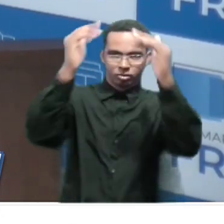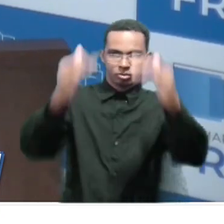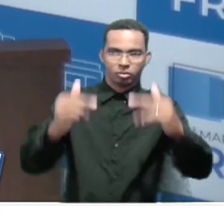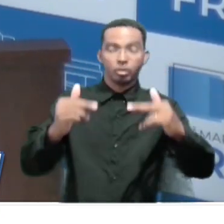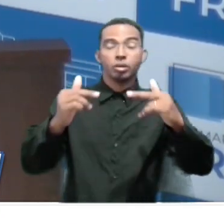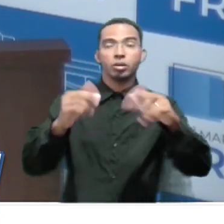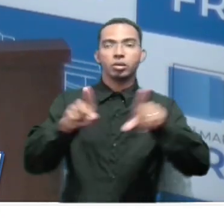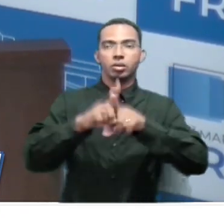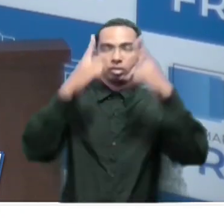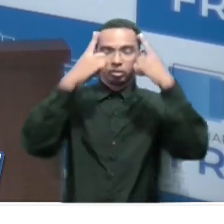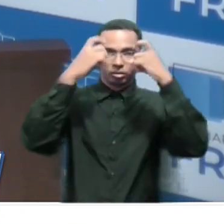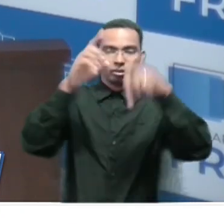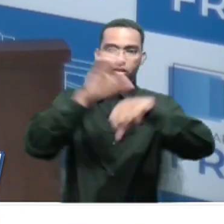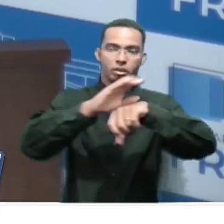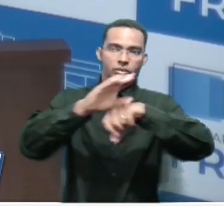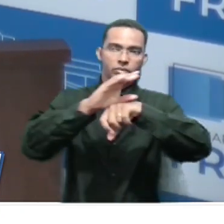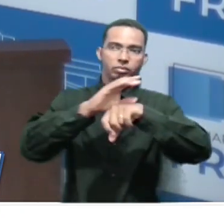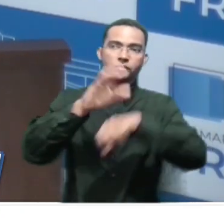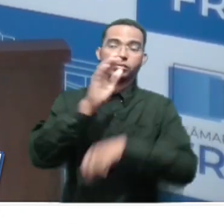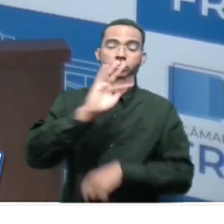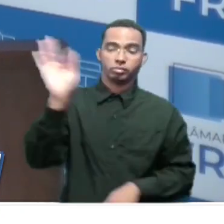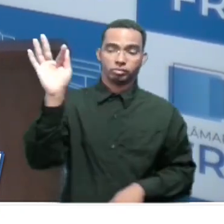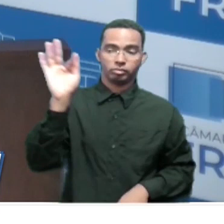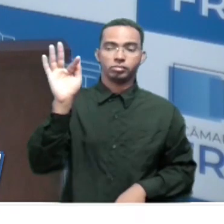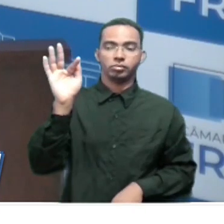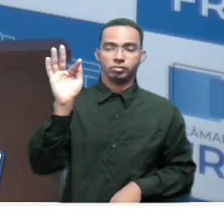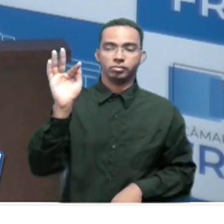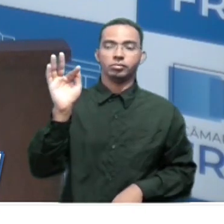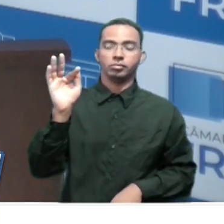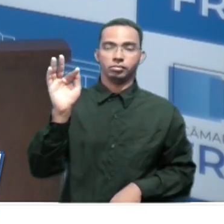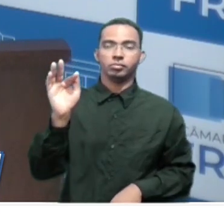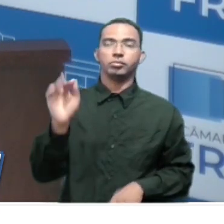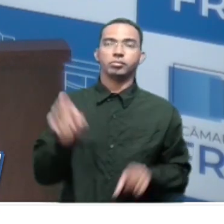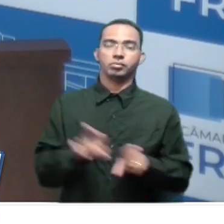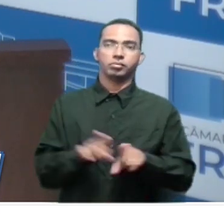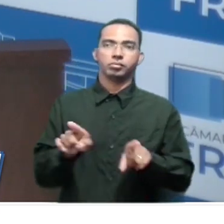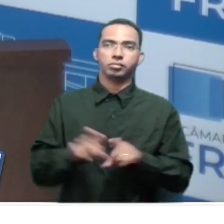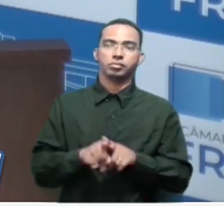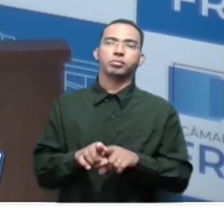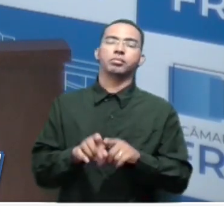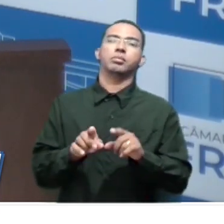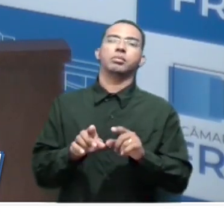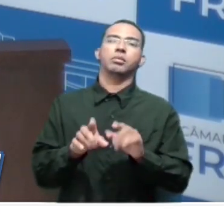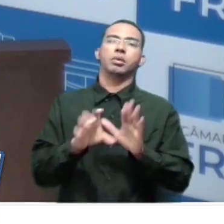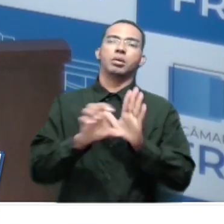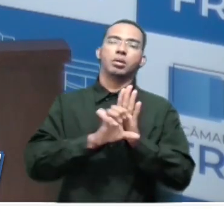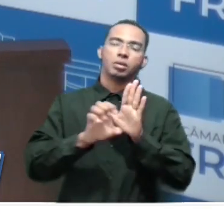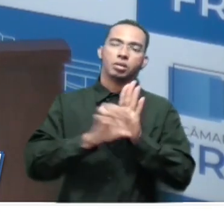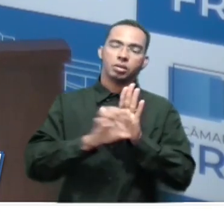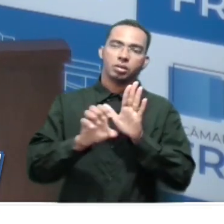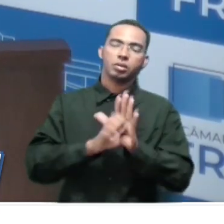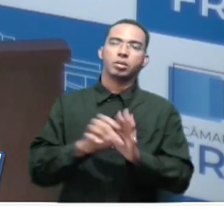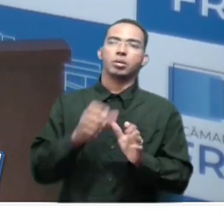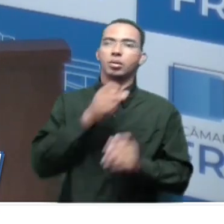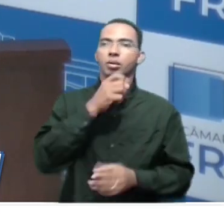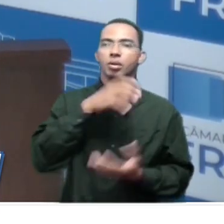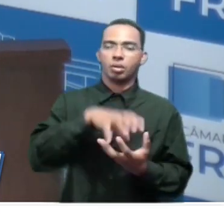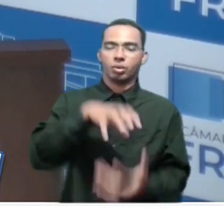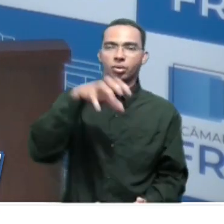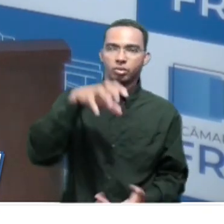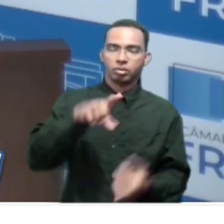à Constituição Federal, o Estatuto do Idoso e o Estatuto dos Direitos